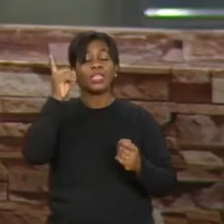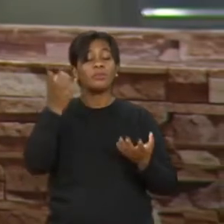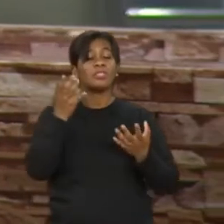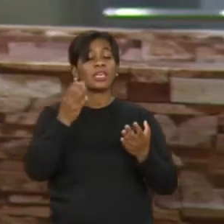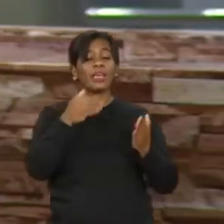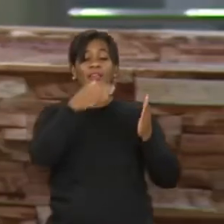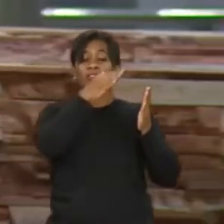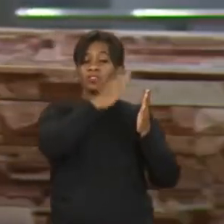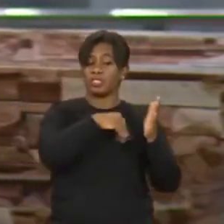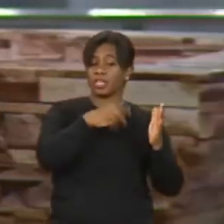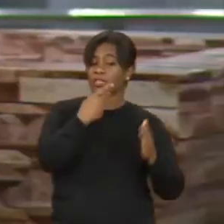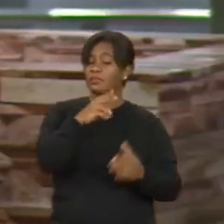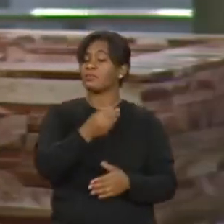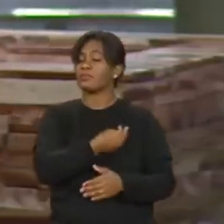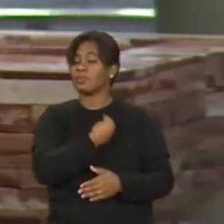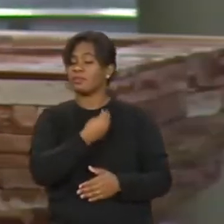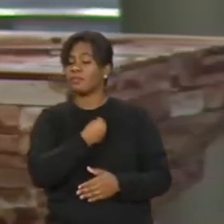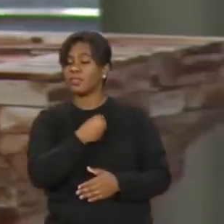colocar.